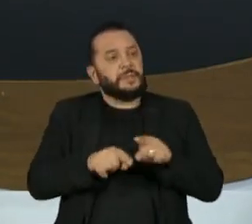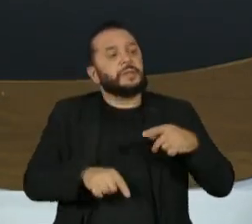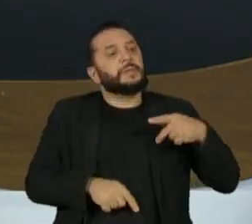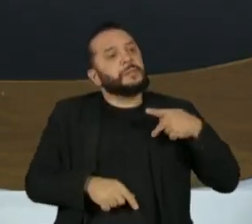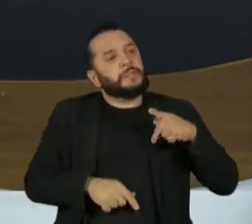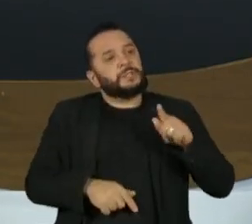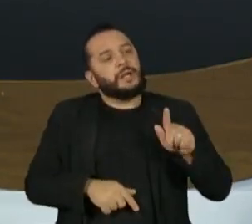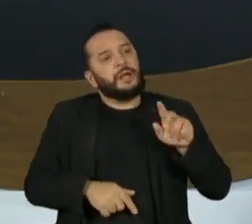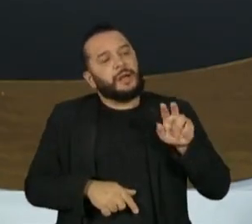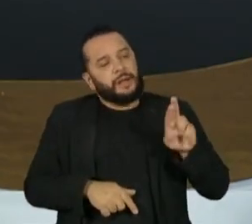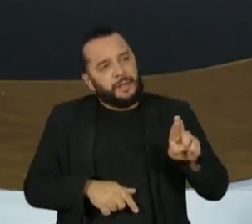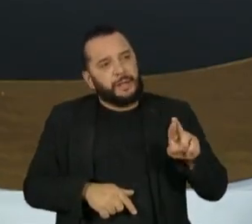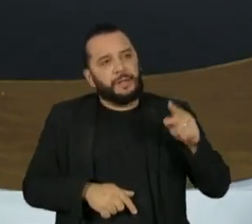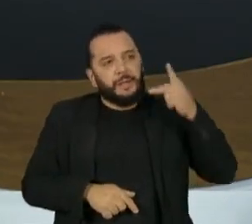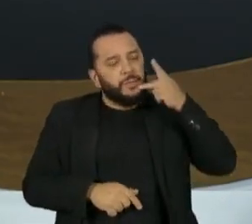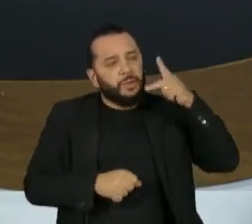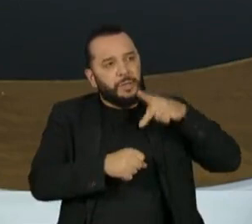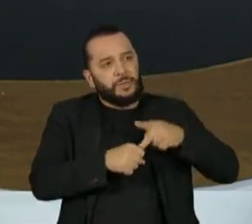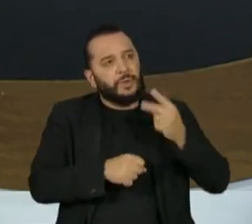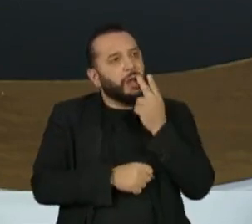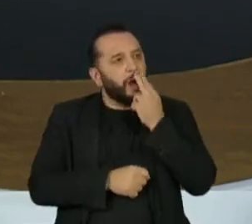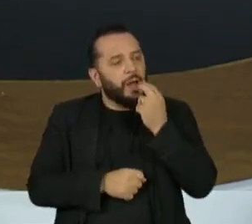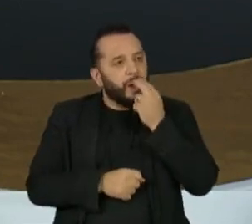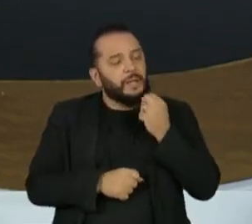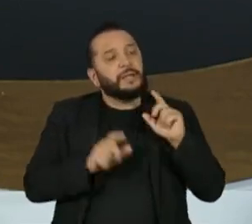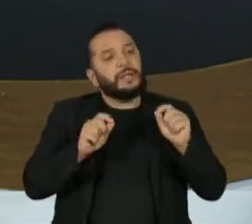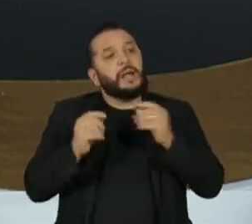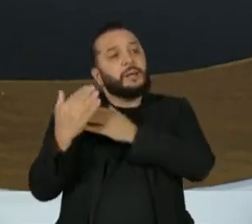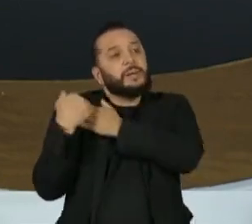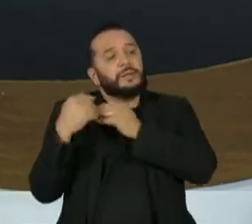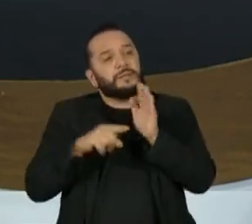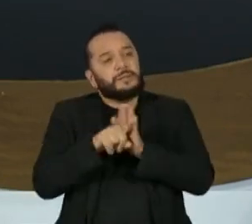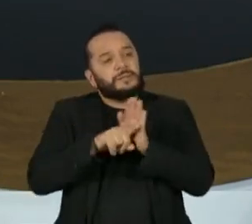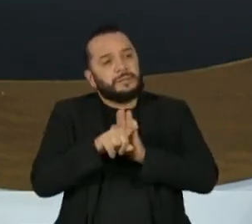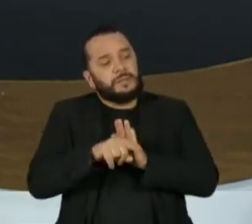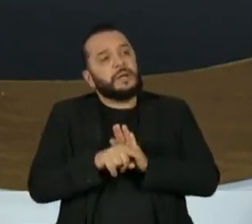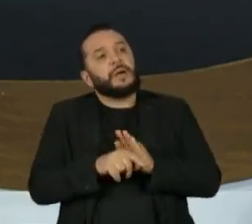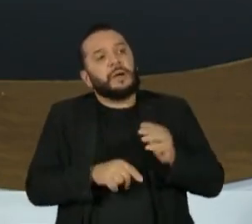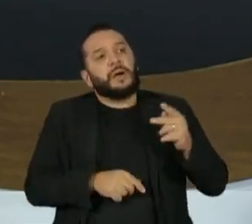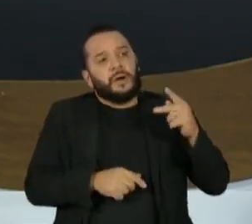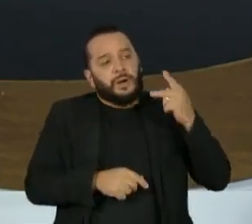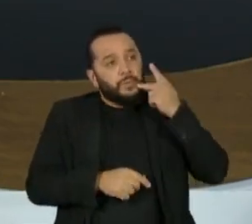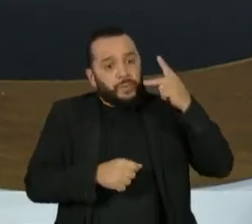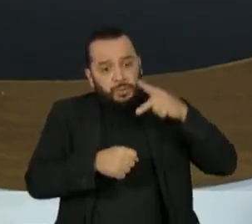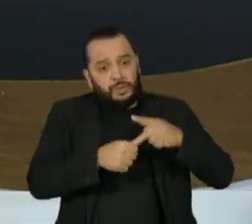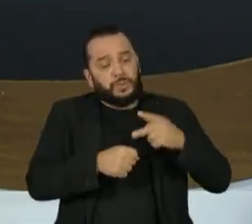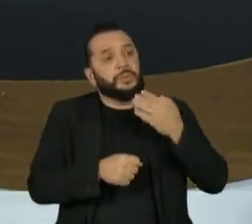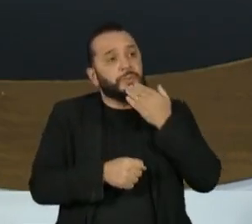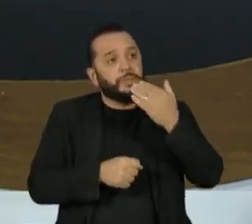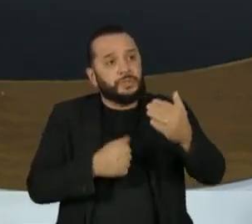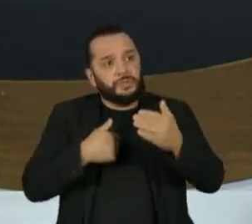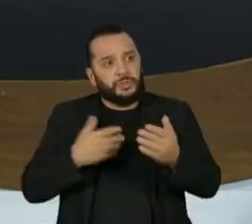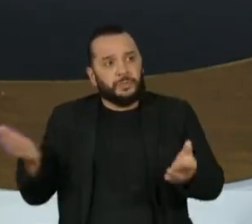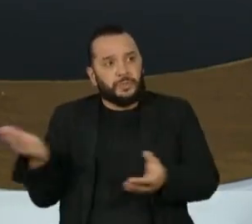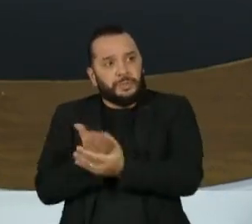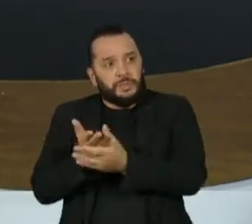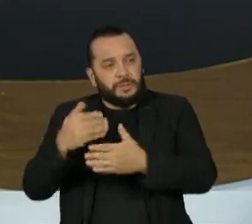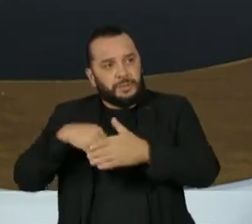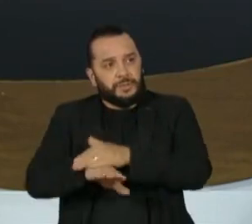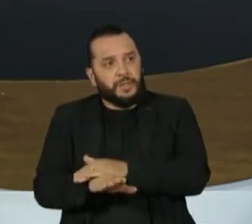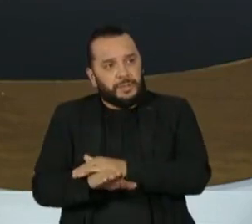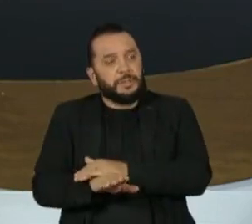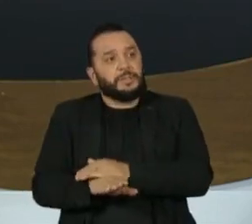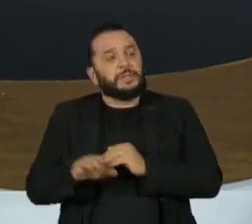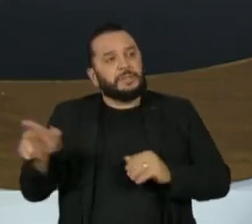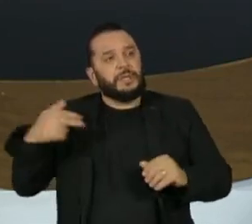não de investigar. A Procuradoria-Geral da República pediu o arquivamento de um outro inquérito, o ministro mandou manter